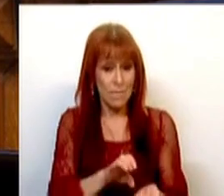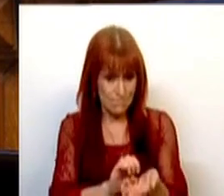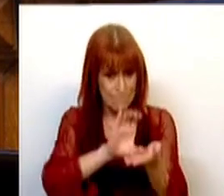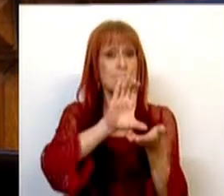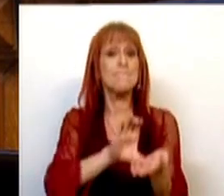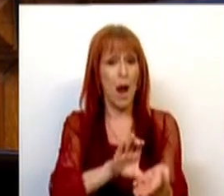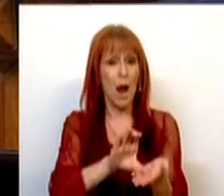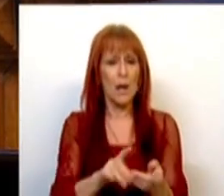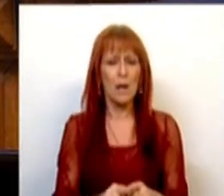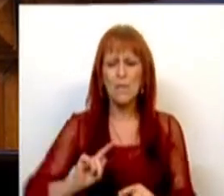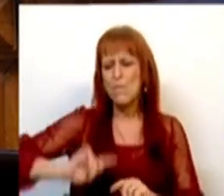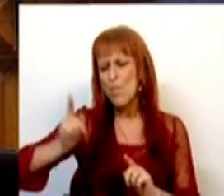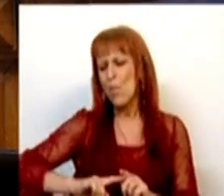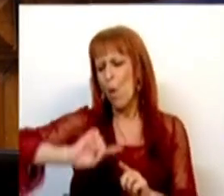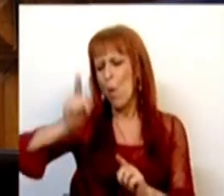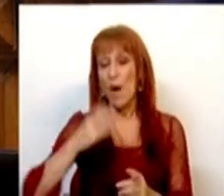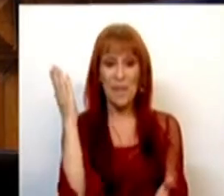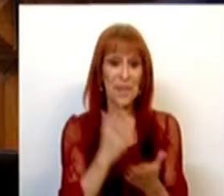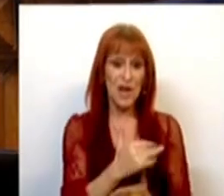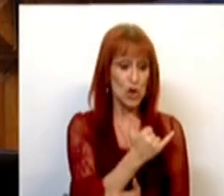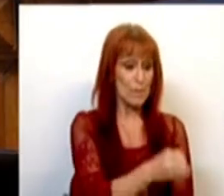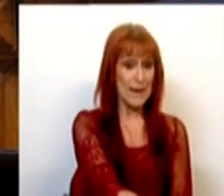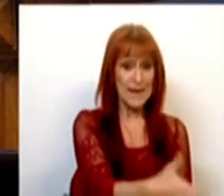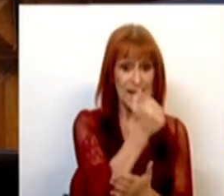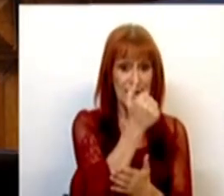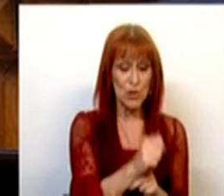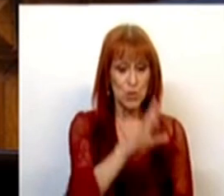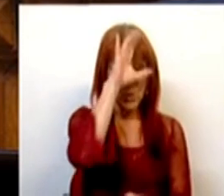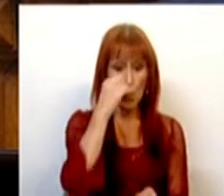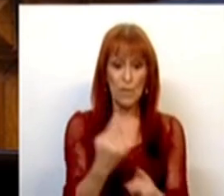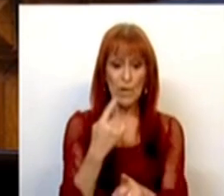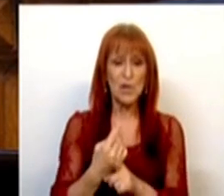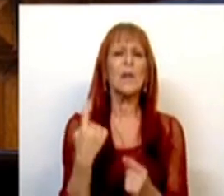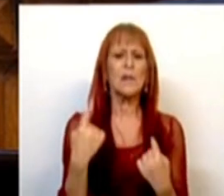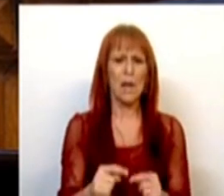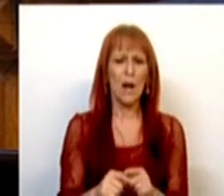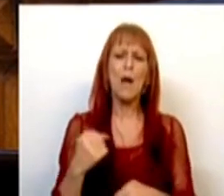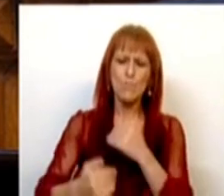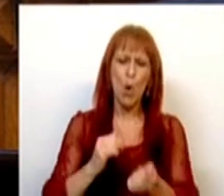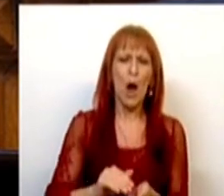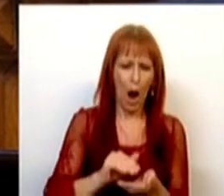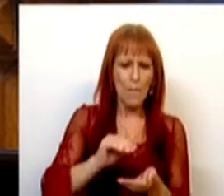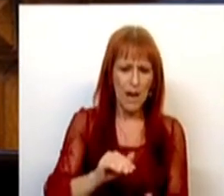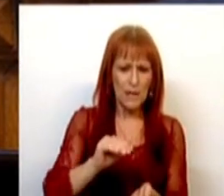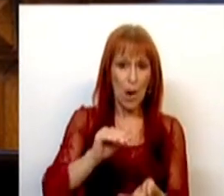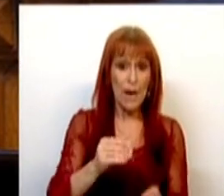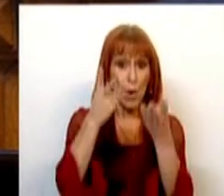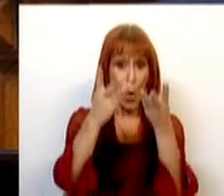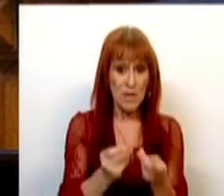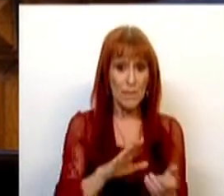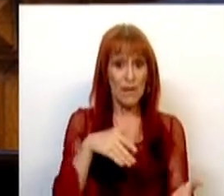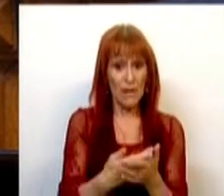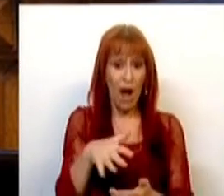verdade. Todos os anos, desde 2015, os governos têm vindo a aumentar o orçamento